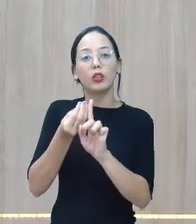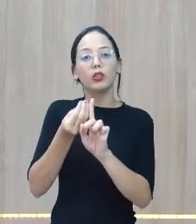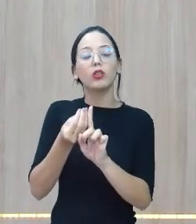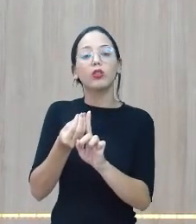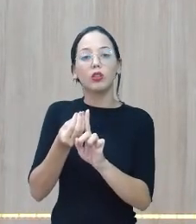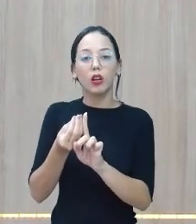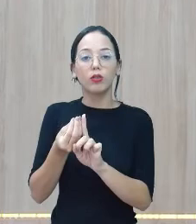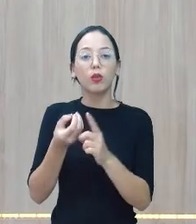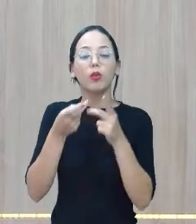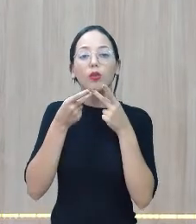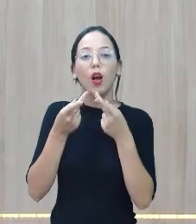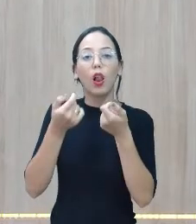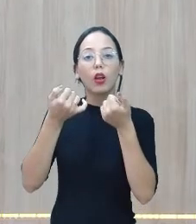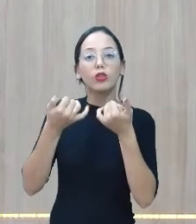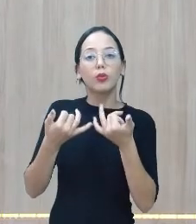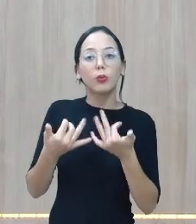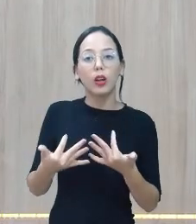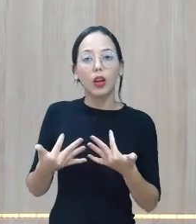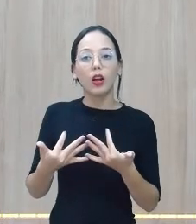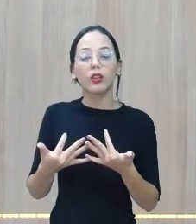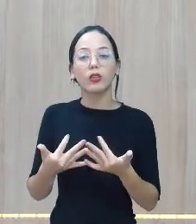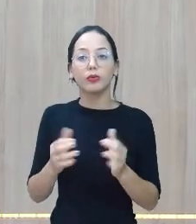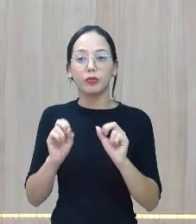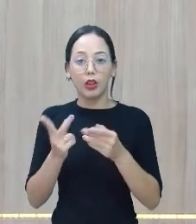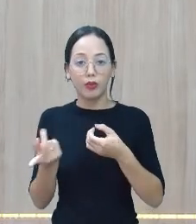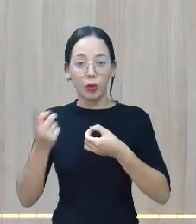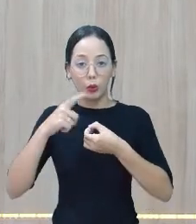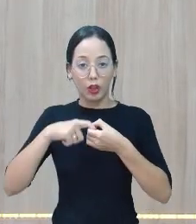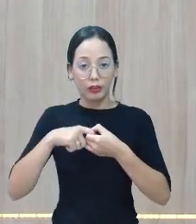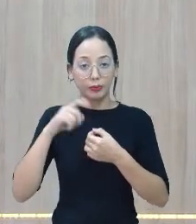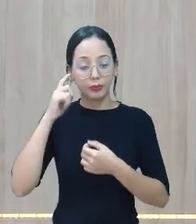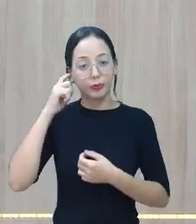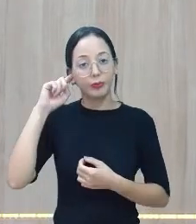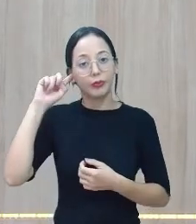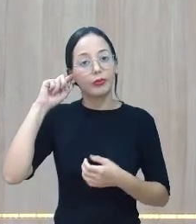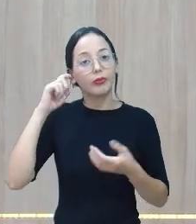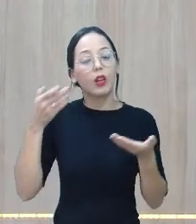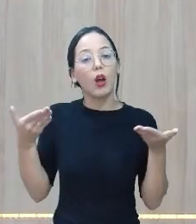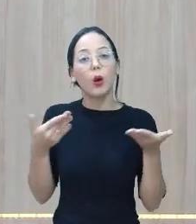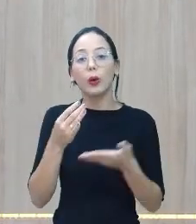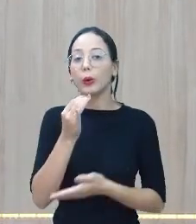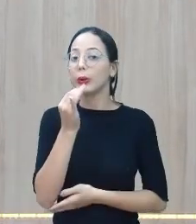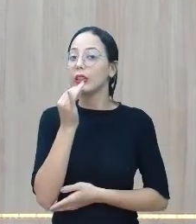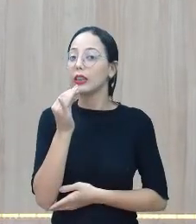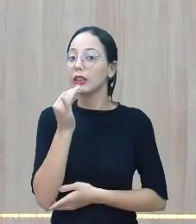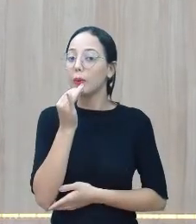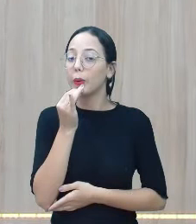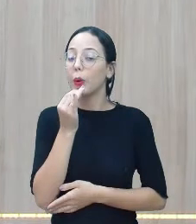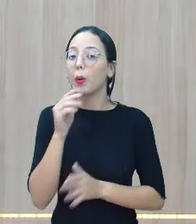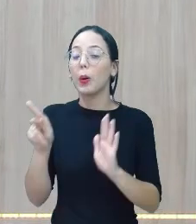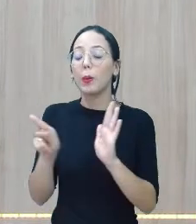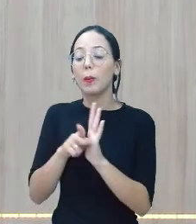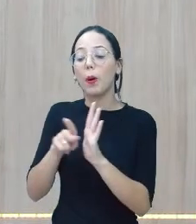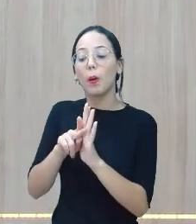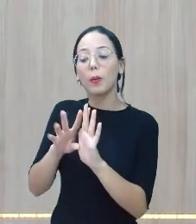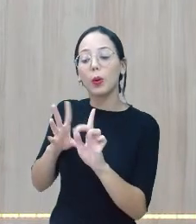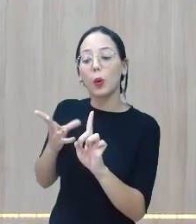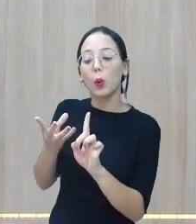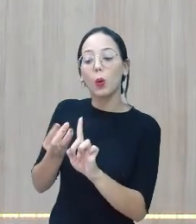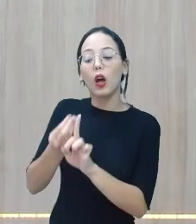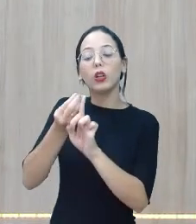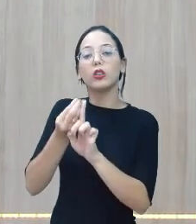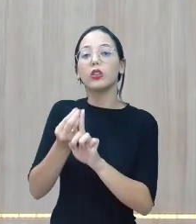Quando foi falado aqui, vamos voltar e ver este exemplo, não é? Os artistas que